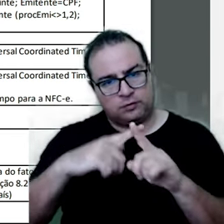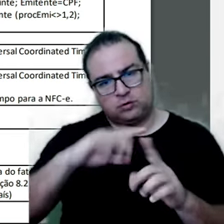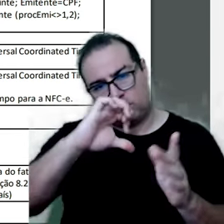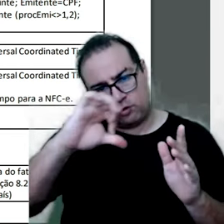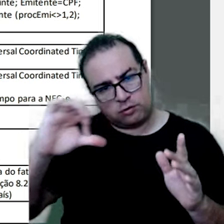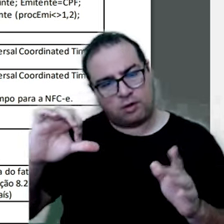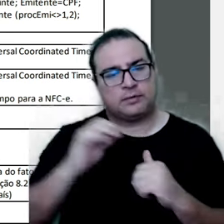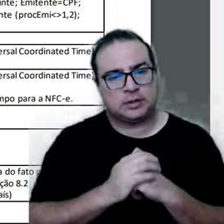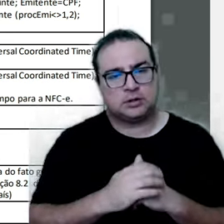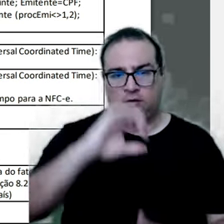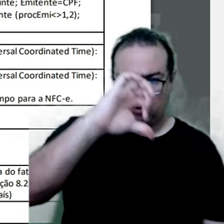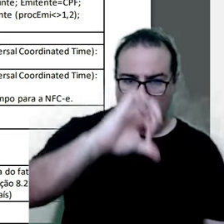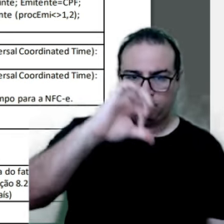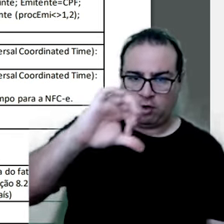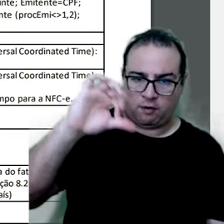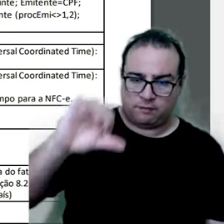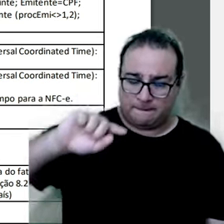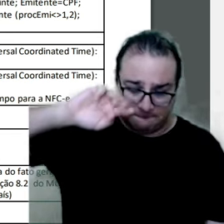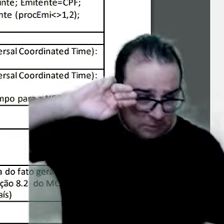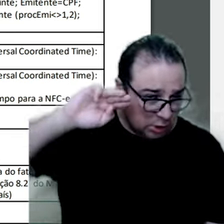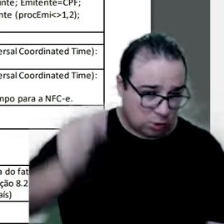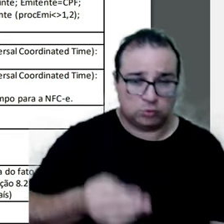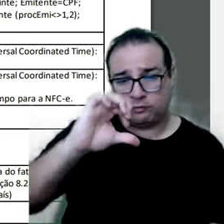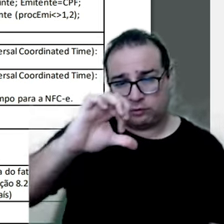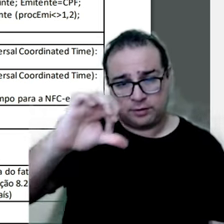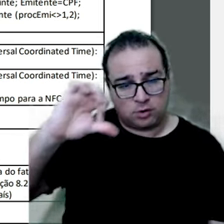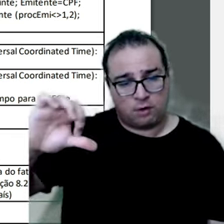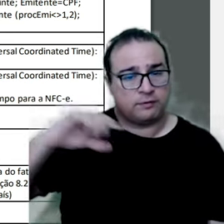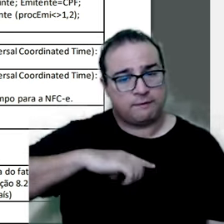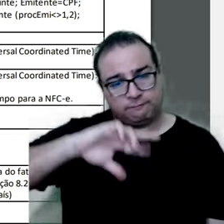999000 então é 999 milhões 999.999